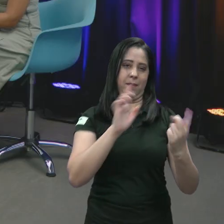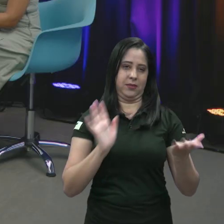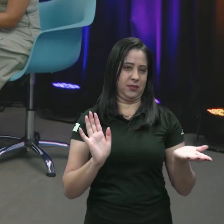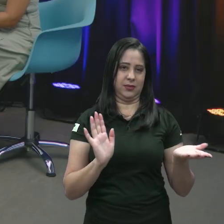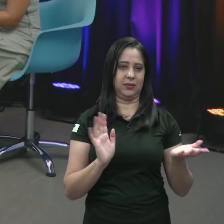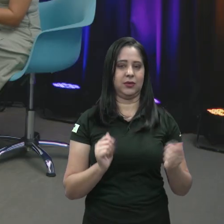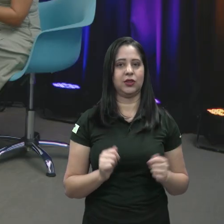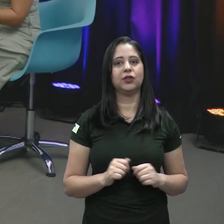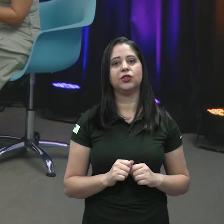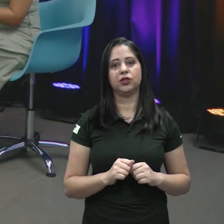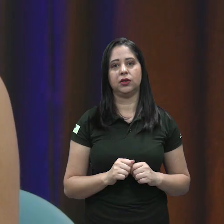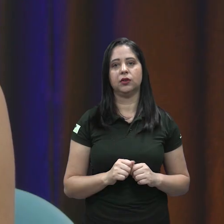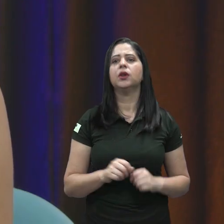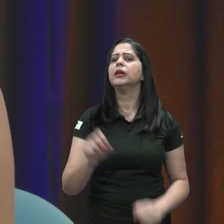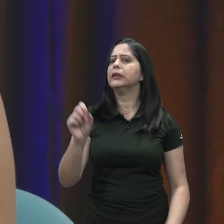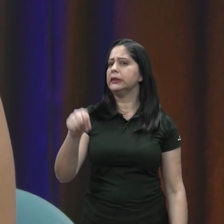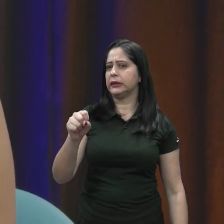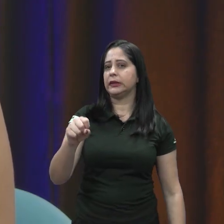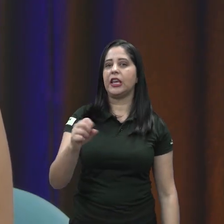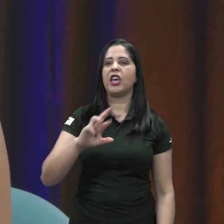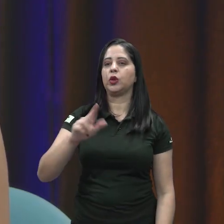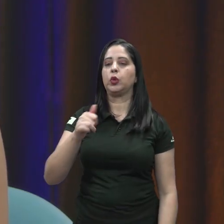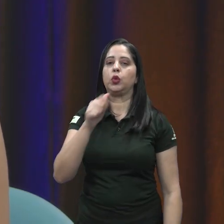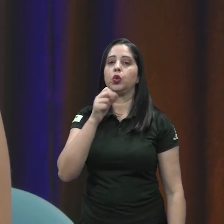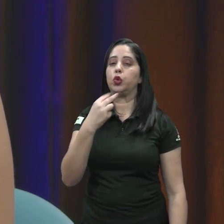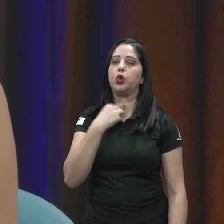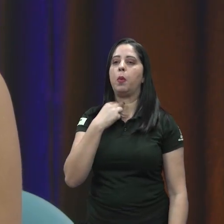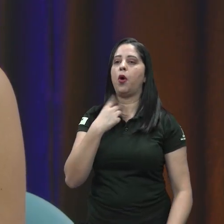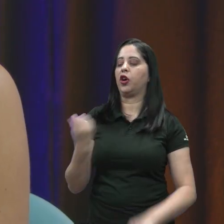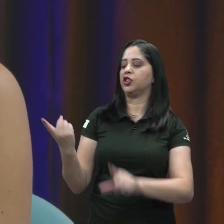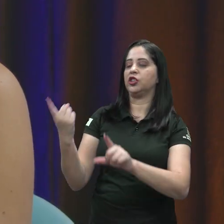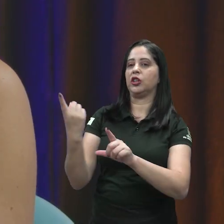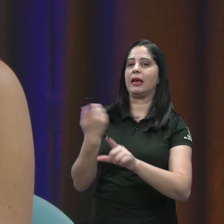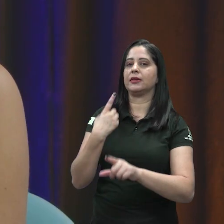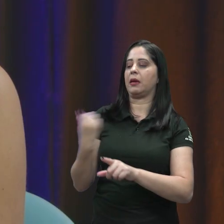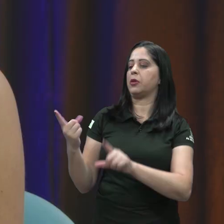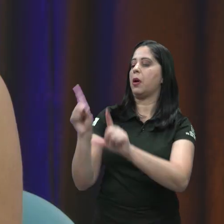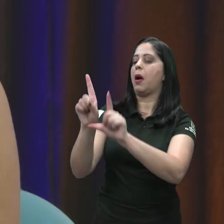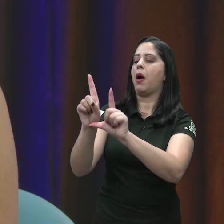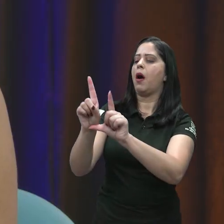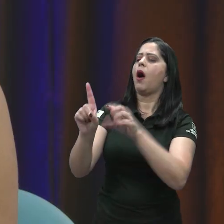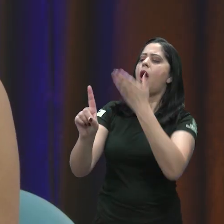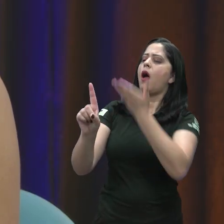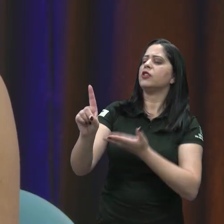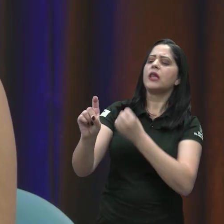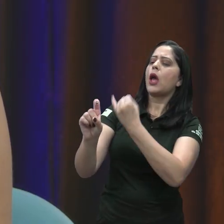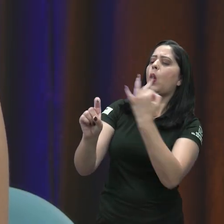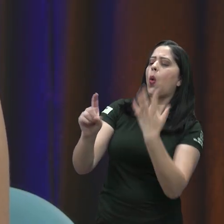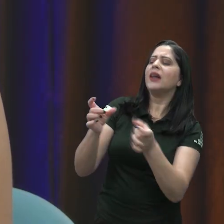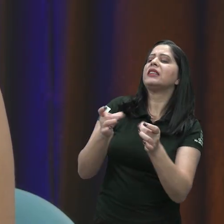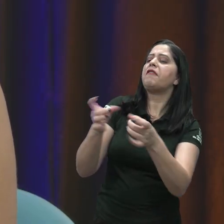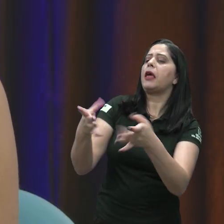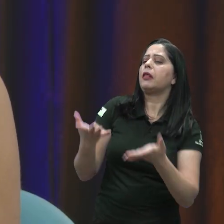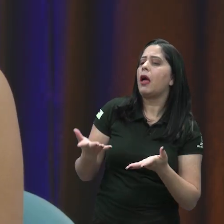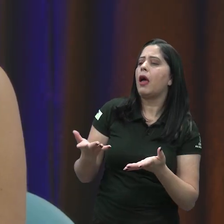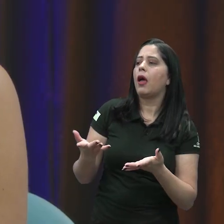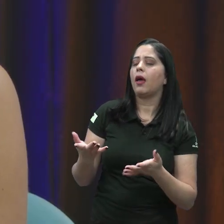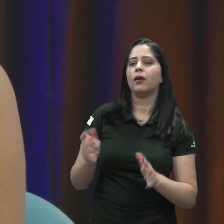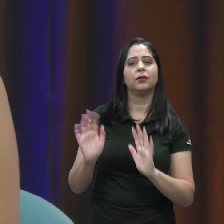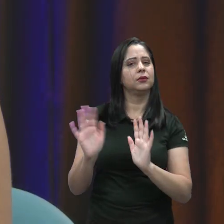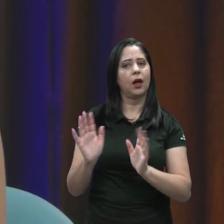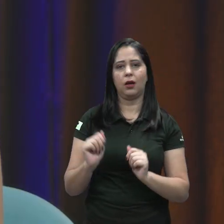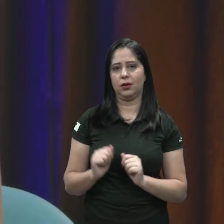ficar colocando de forma condicionada, né? Olha, mas quantas vendas você vai viralizar? Não viralizou venda, né? Mas